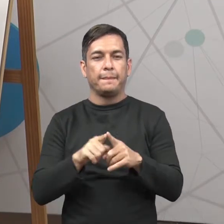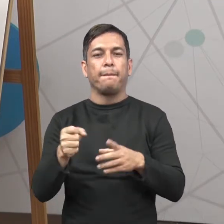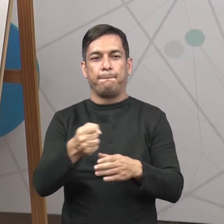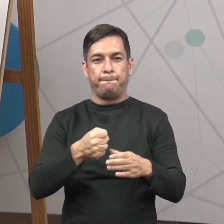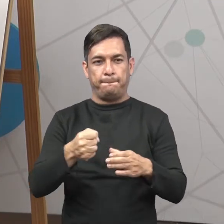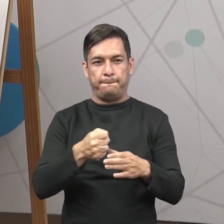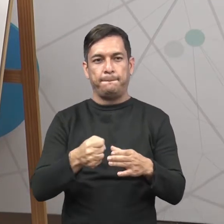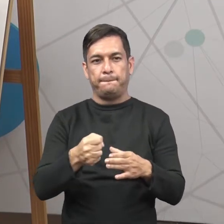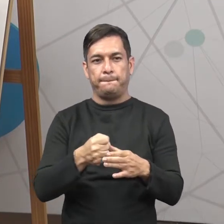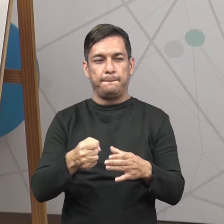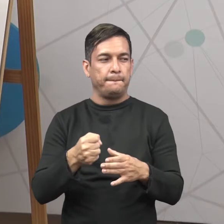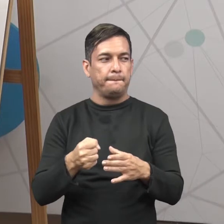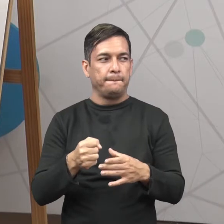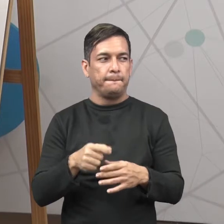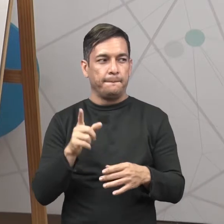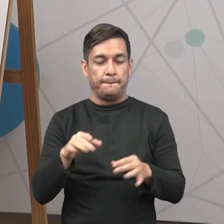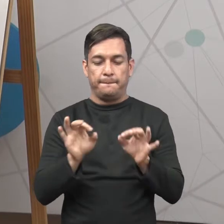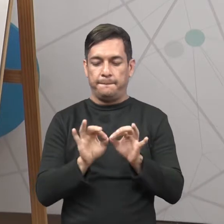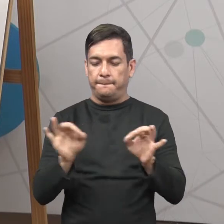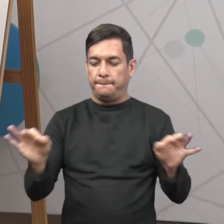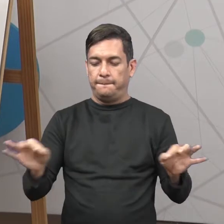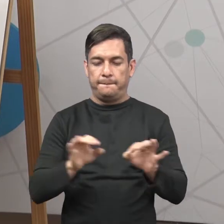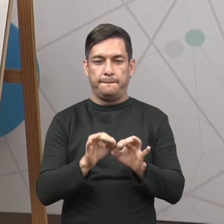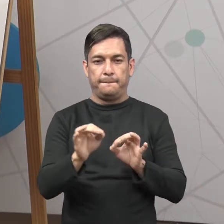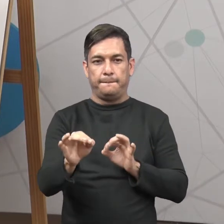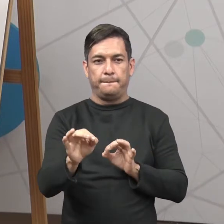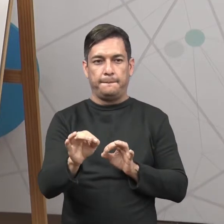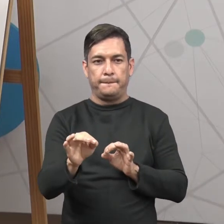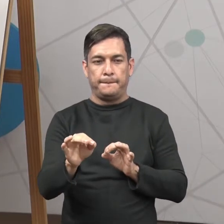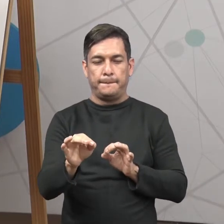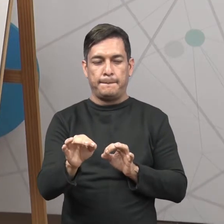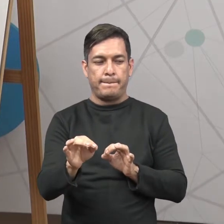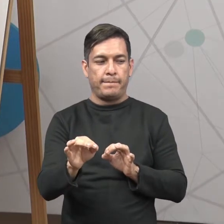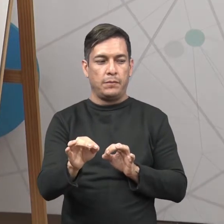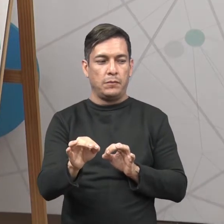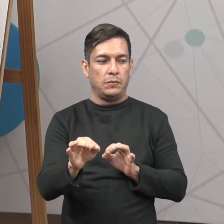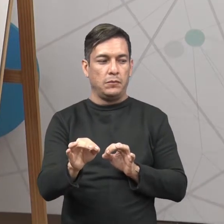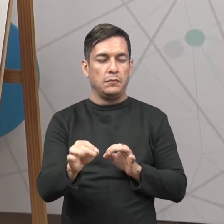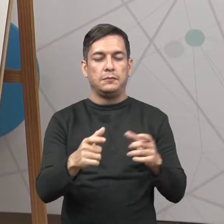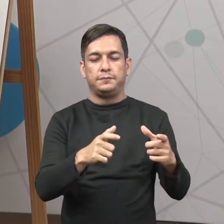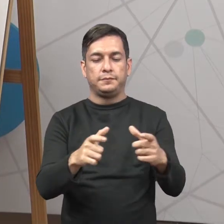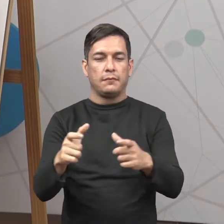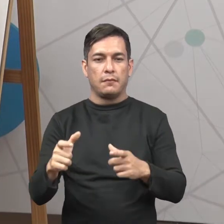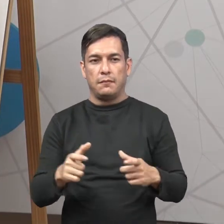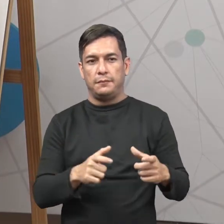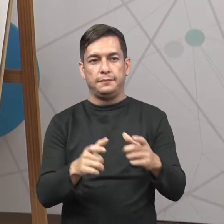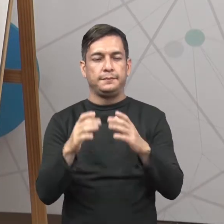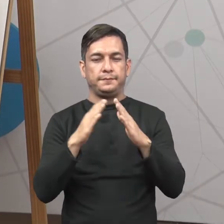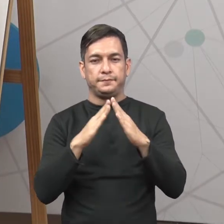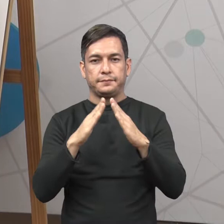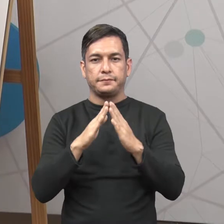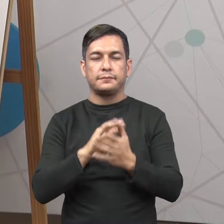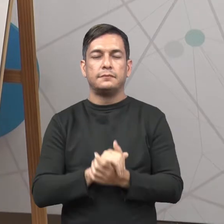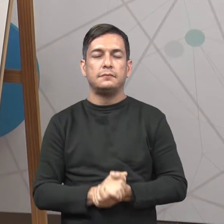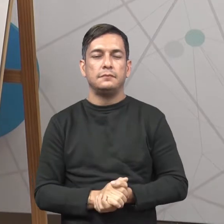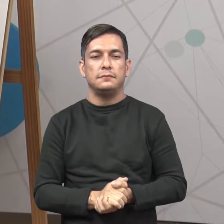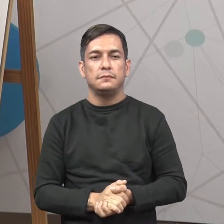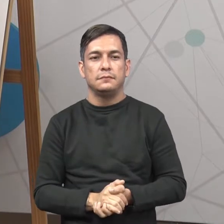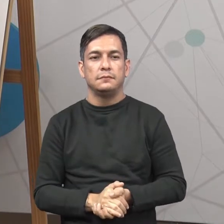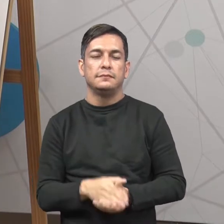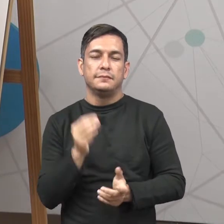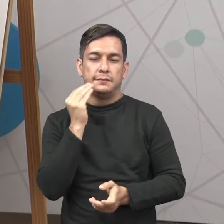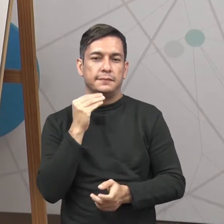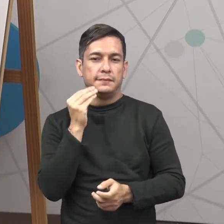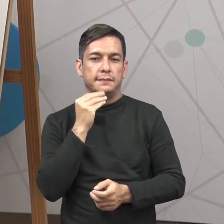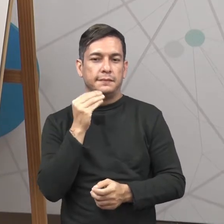cozinha. E ela media com aquele barbante os lugares da sua casa,